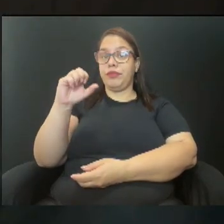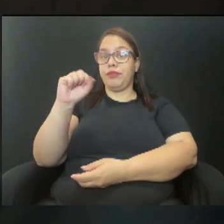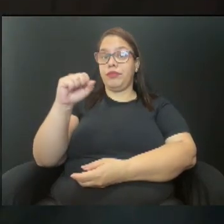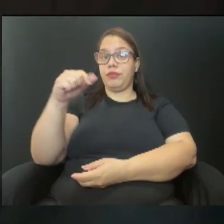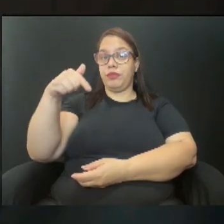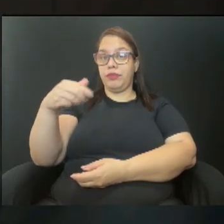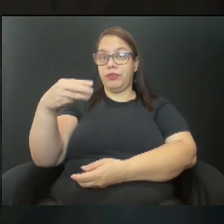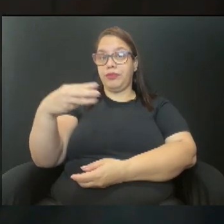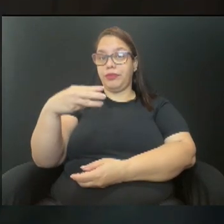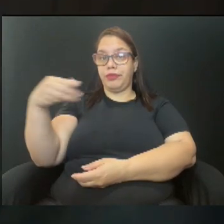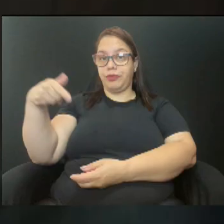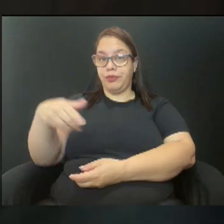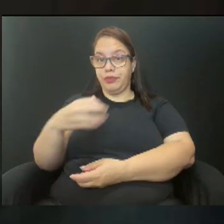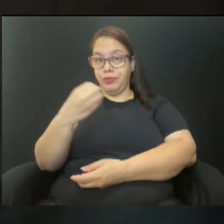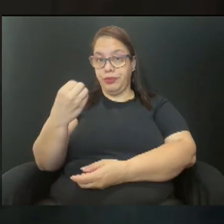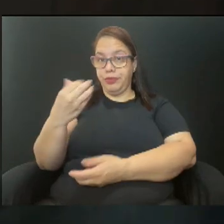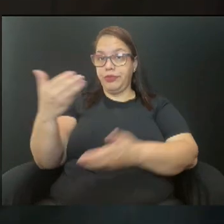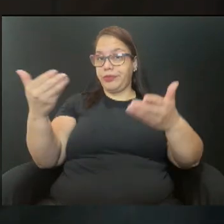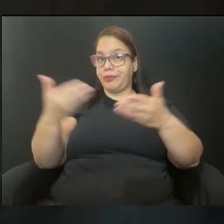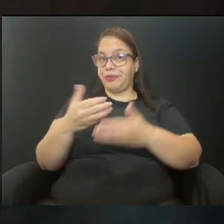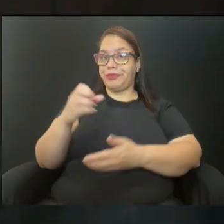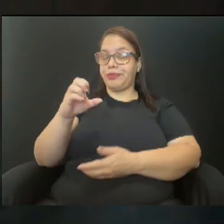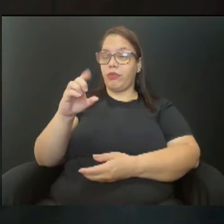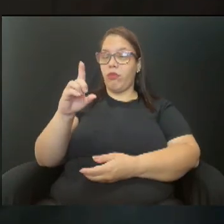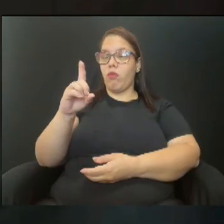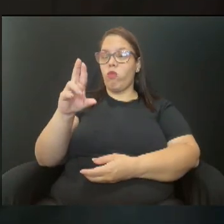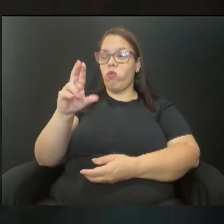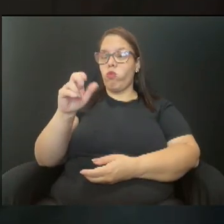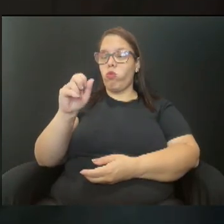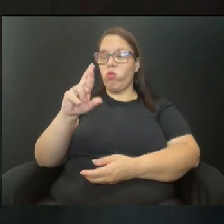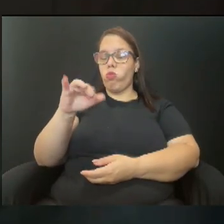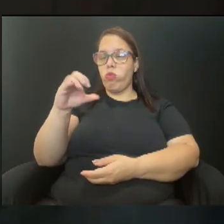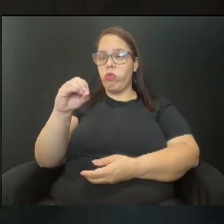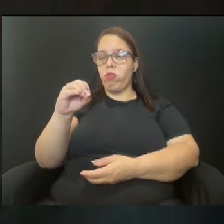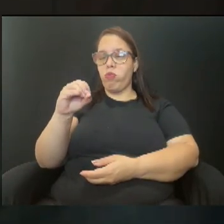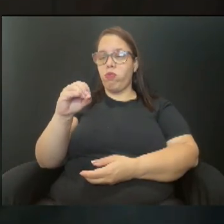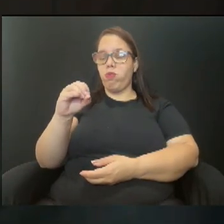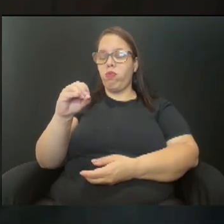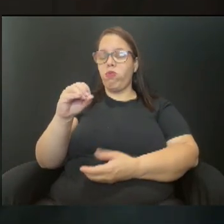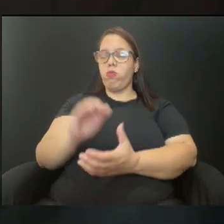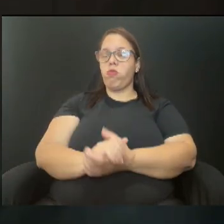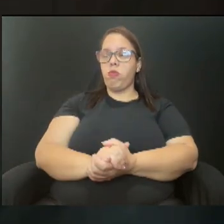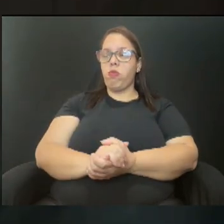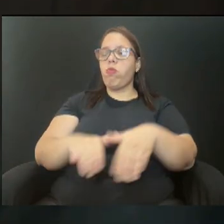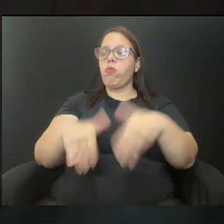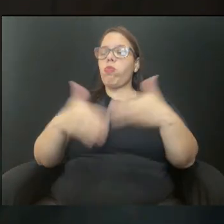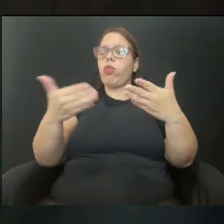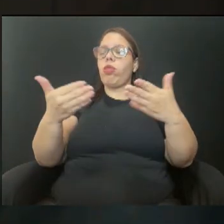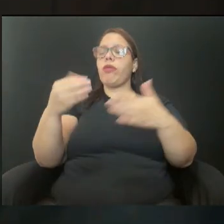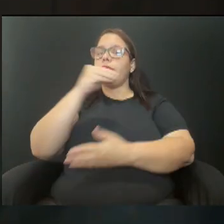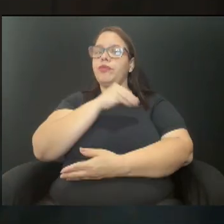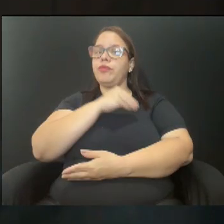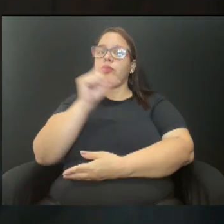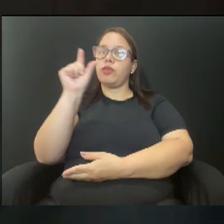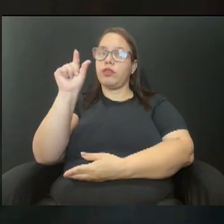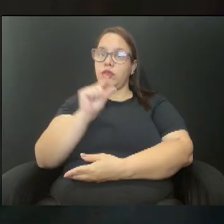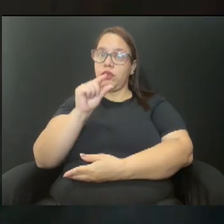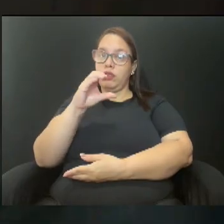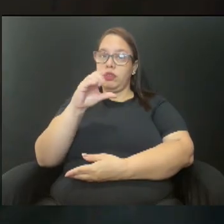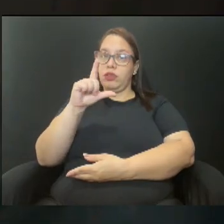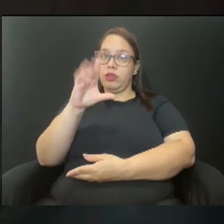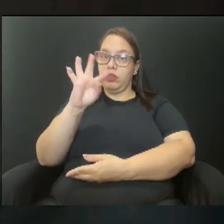978293776. Agora é o Eduardo Pacheco, do Parque Prado. Quando o salário é menor na CLT, mas